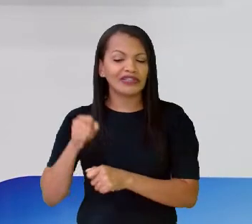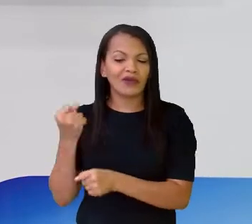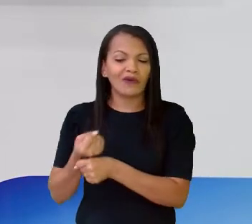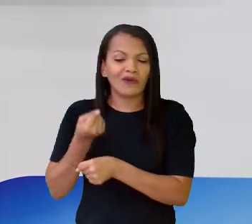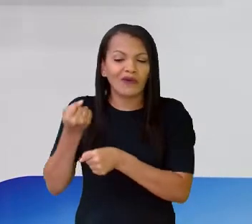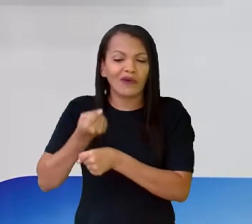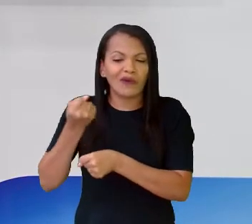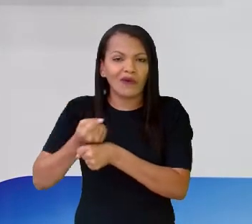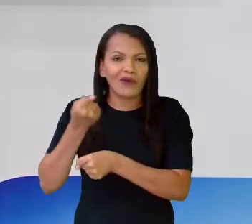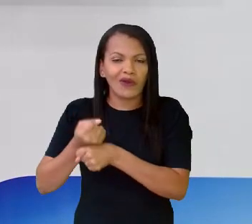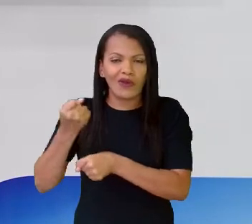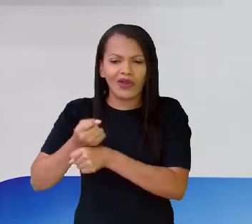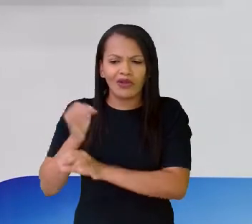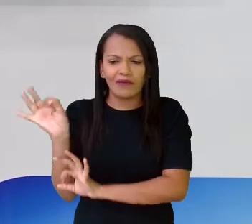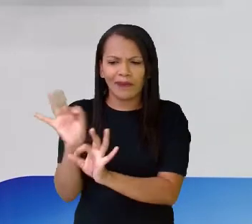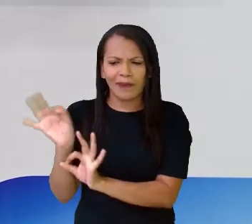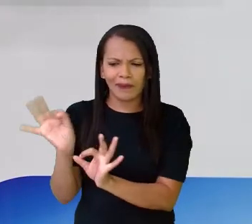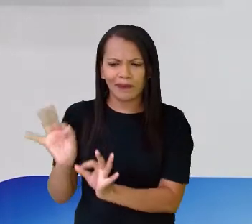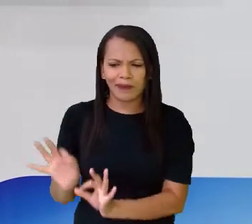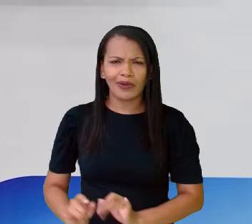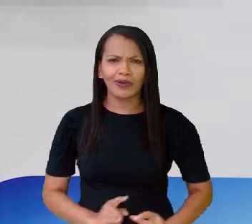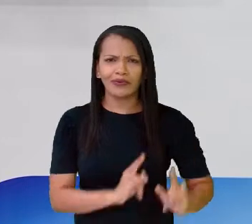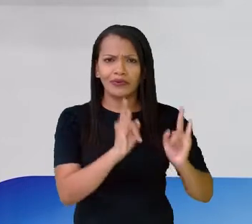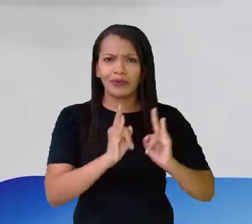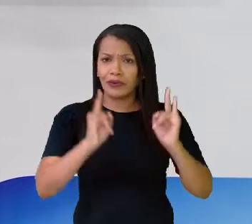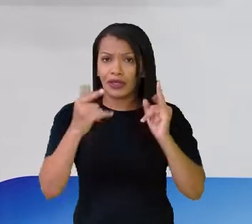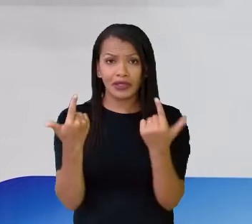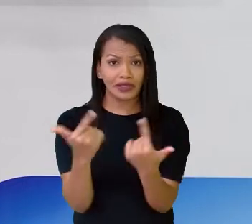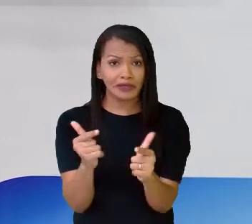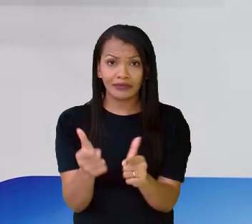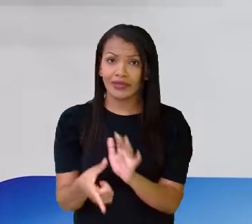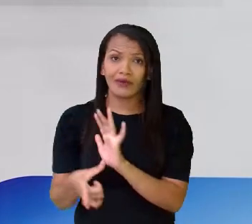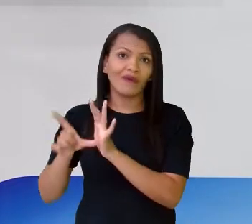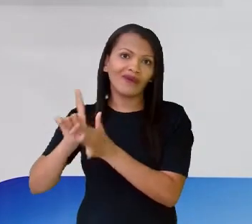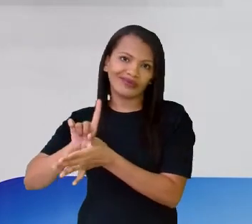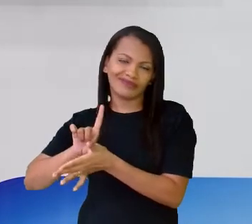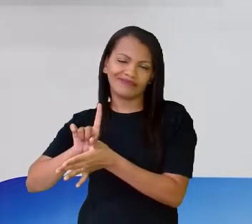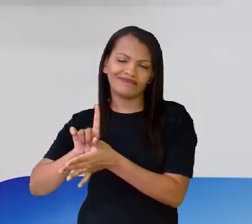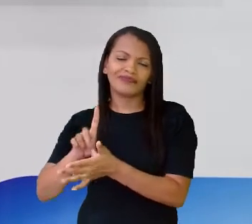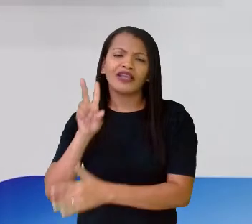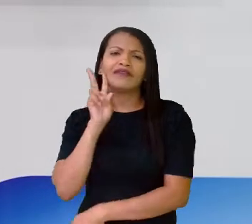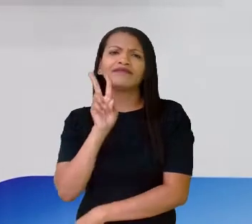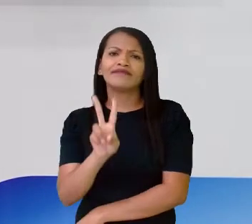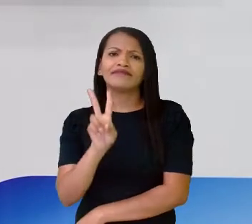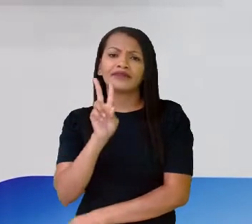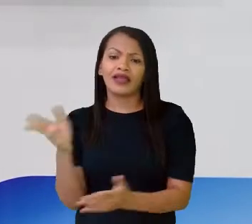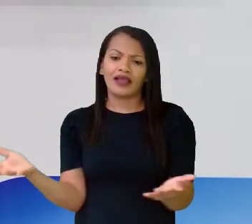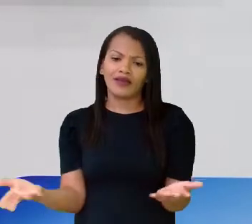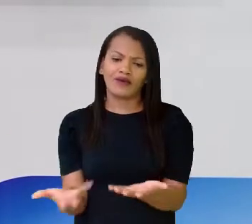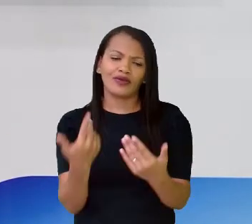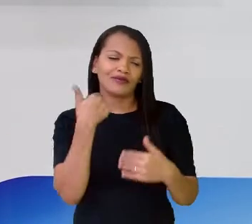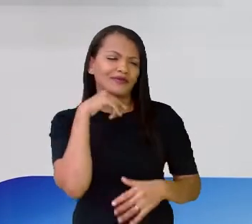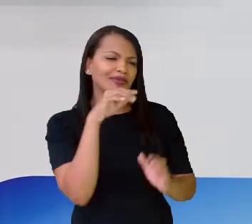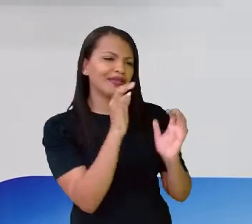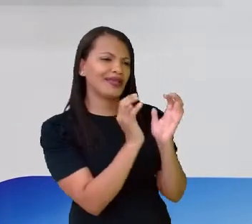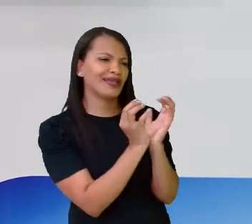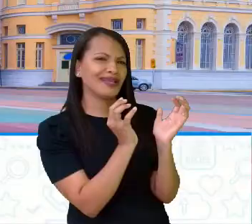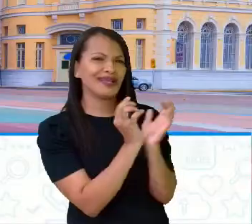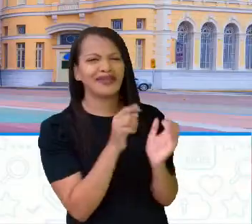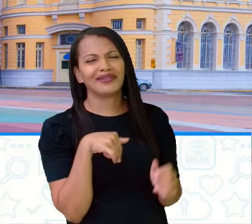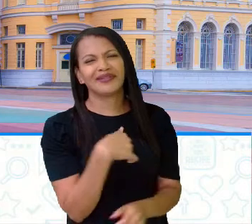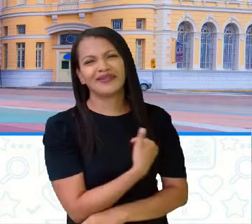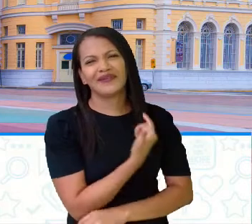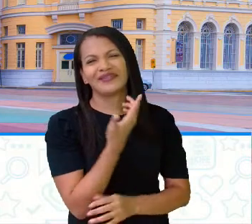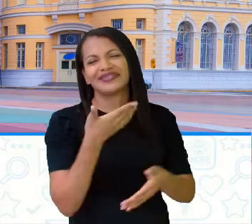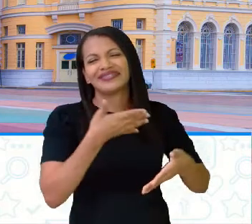construíram todos esses prédios aqui que não existiam antigamente. Aí a gente vem aqui para Recife, olha só que nossa cidade